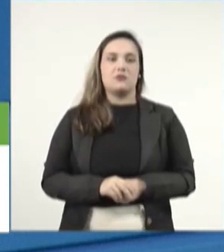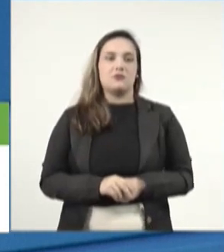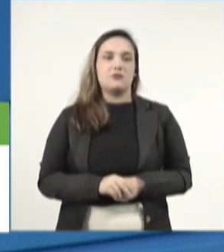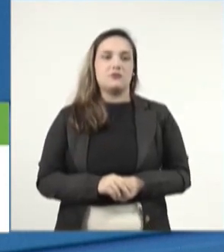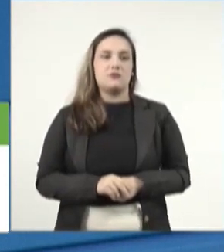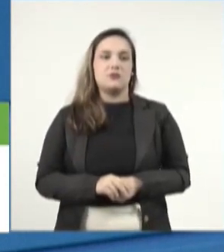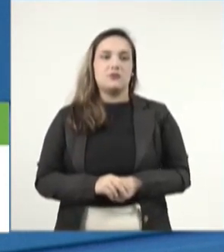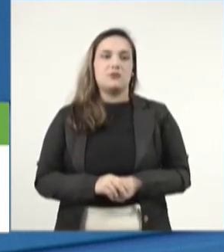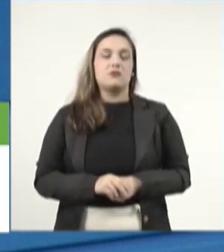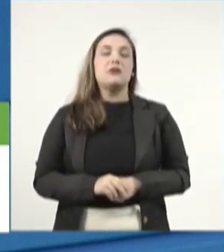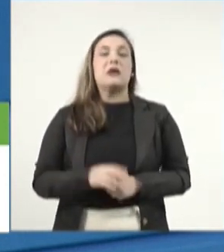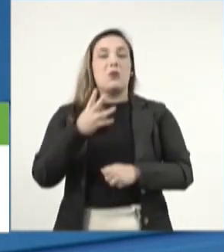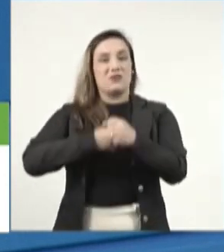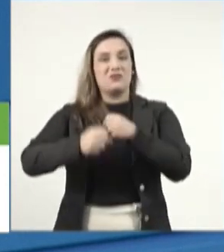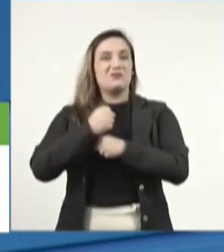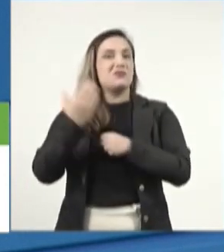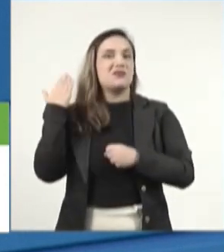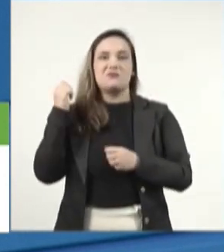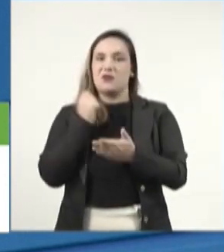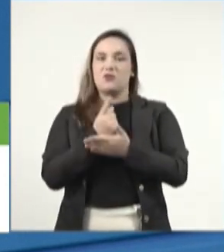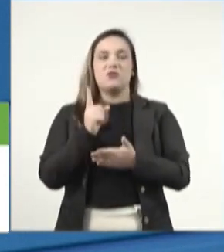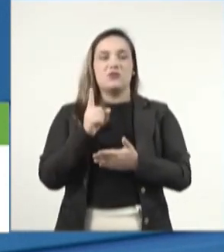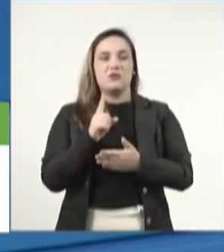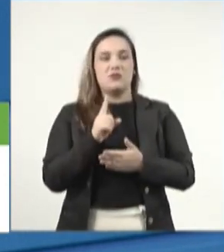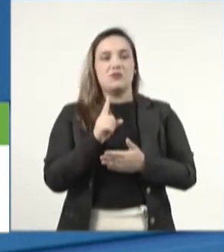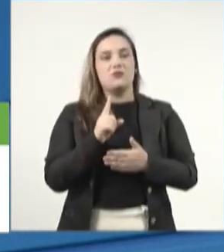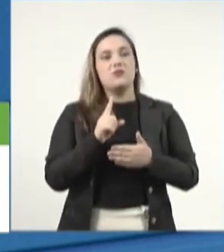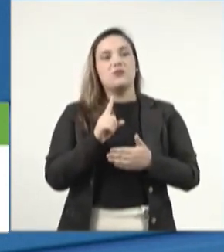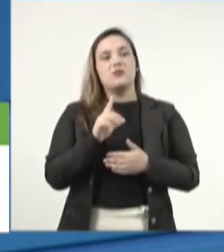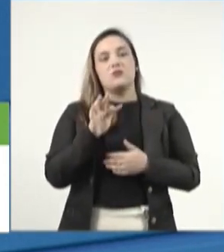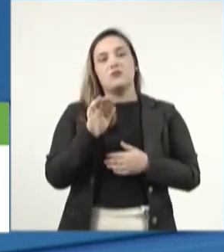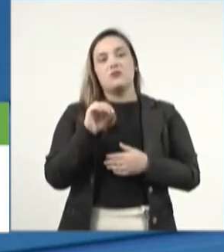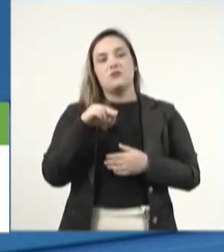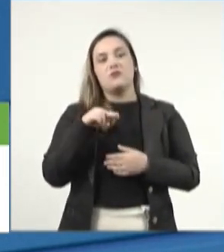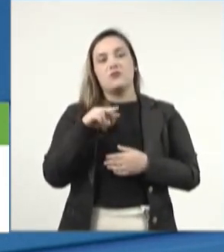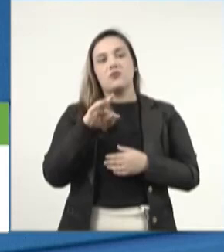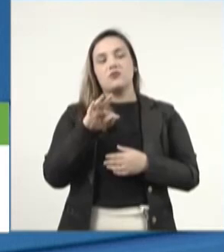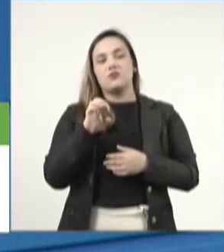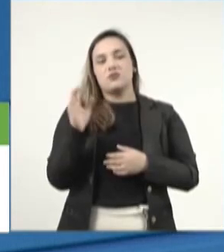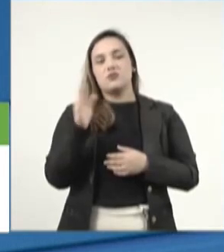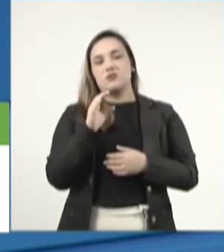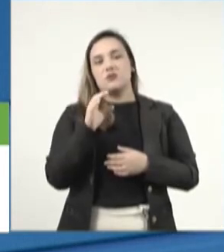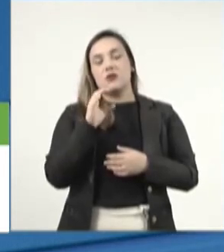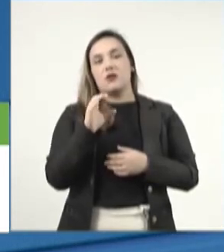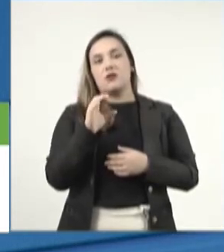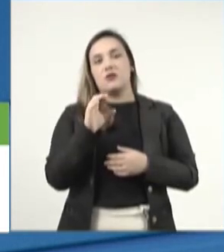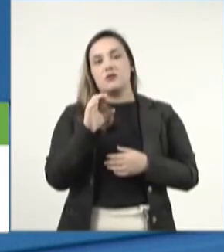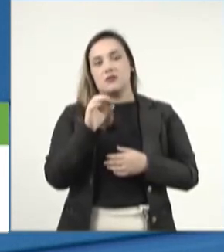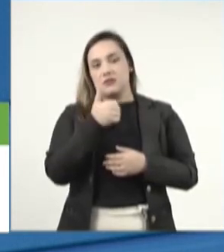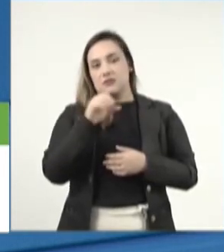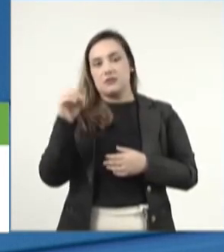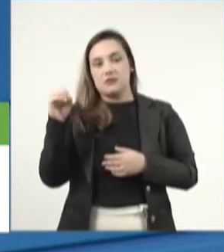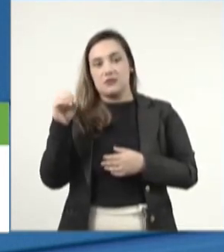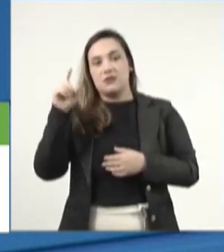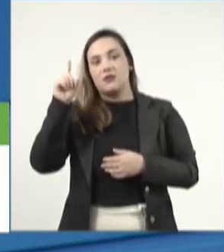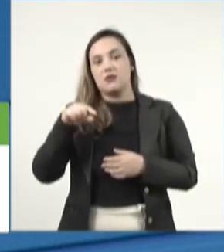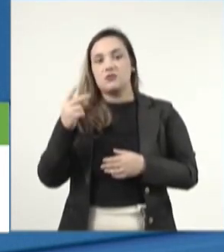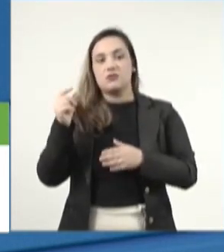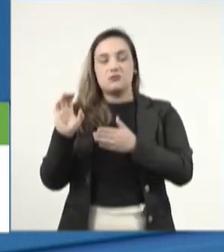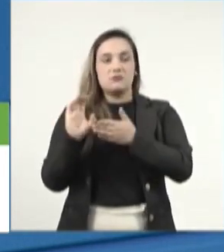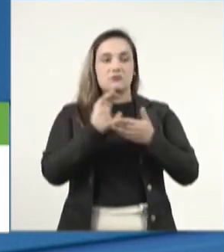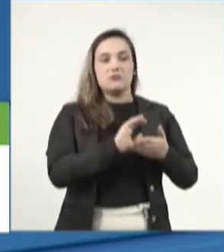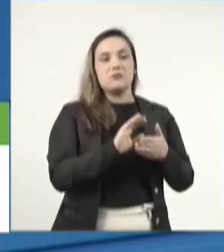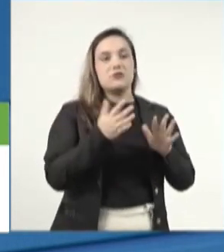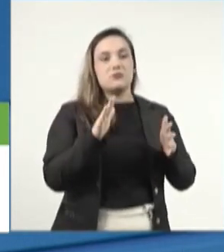na última gestão, nós ficamos inadimplentes com o FOSEM e o que foi liberado, deputado Zé Teixeira, para este fundo